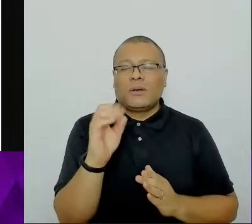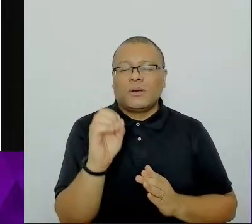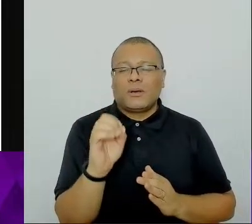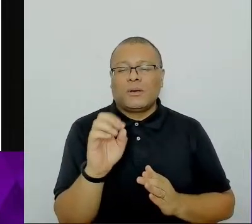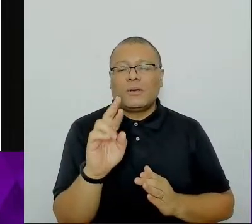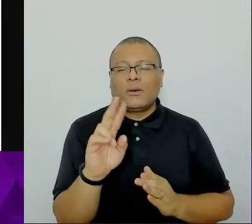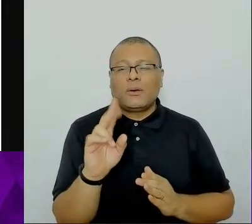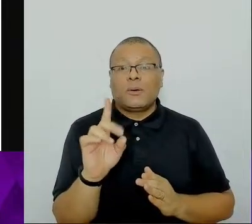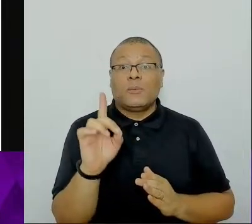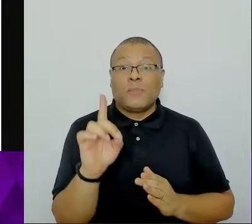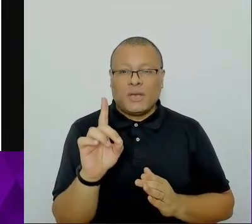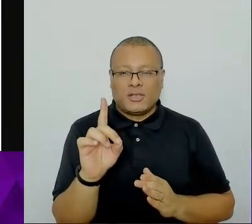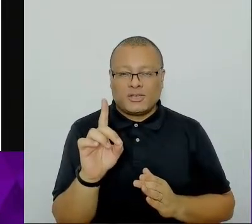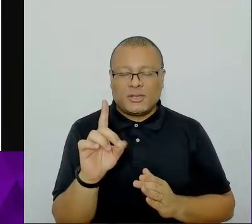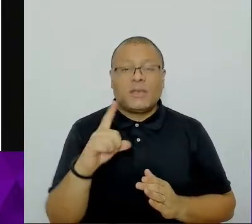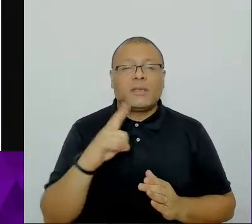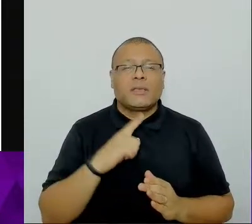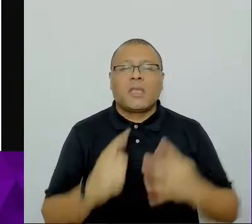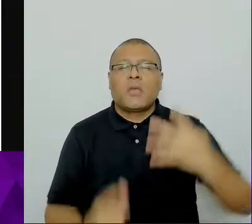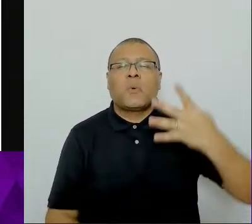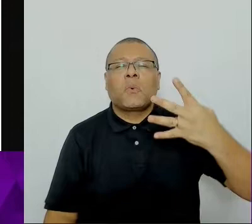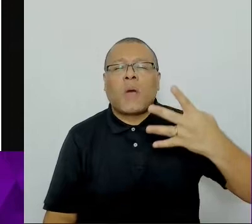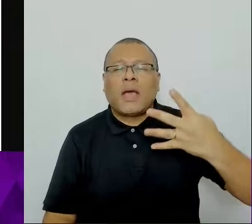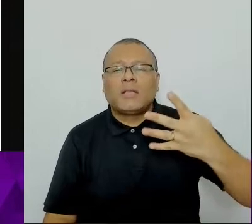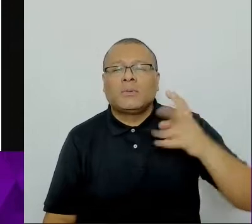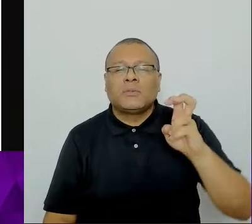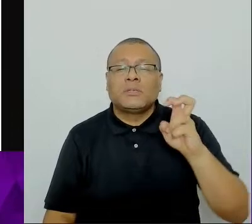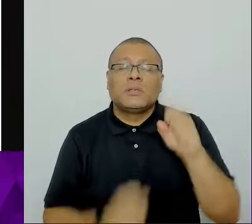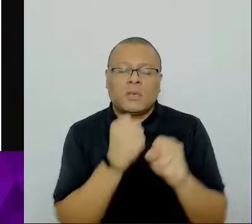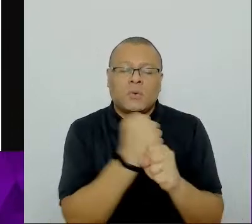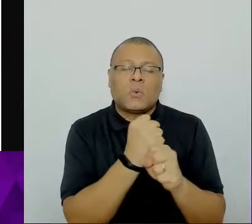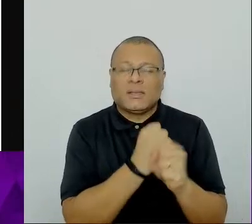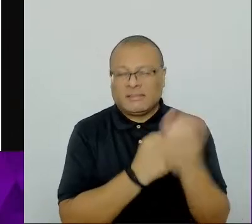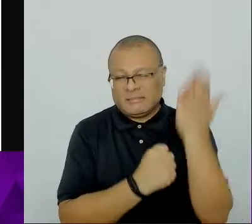que tem uns 4, 5 anos por aí,